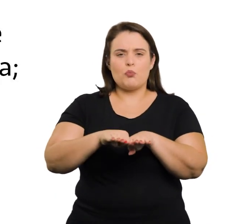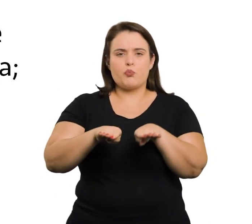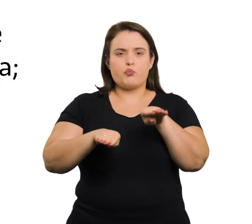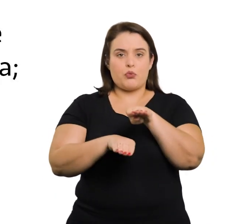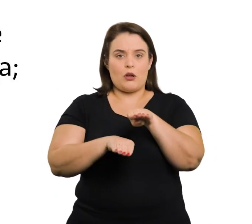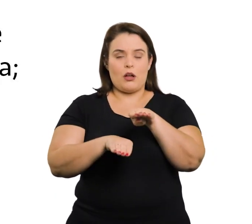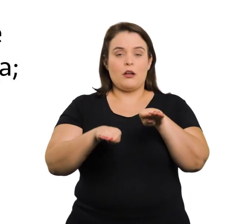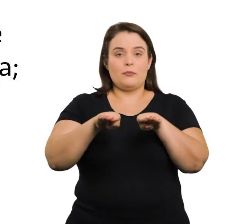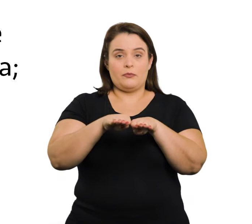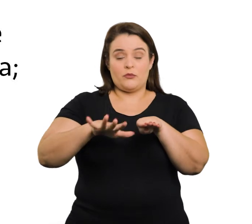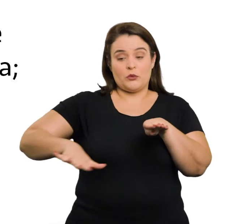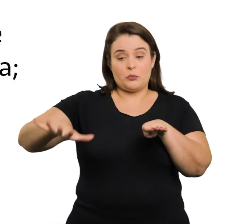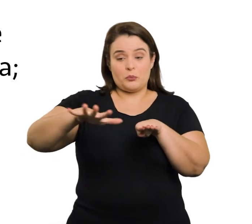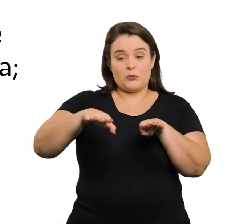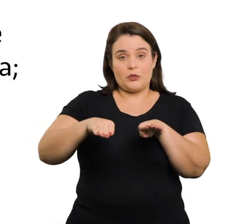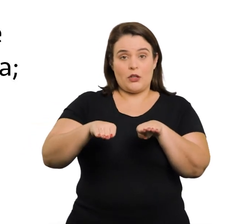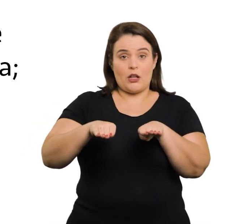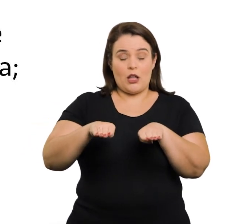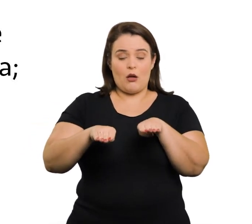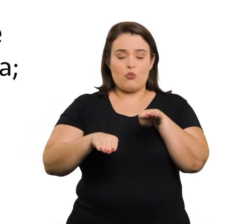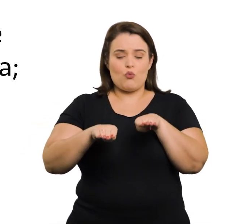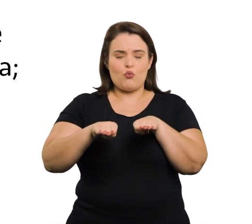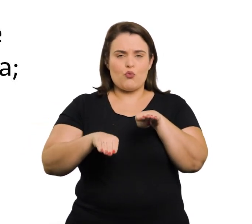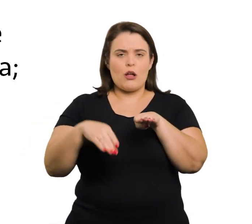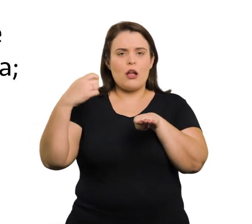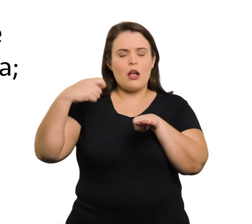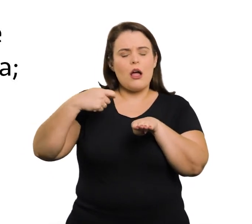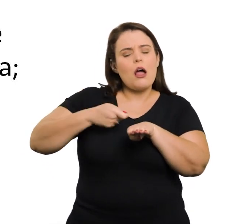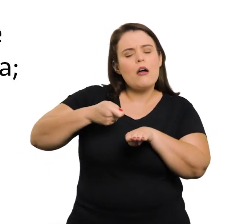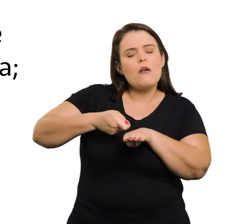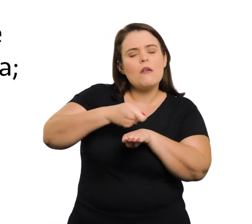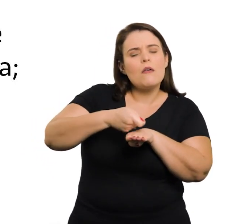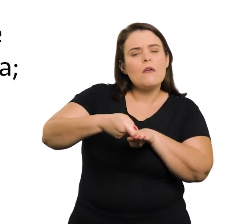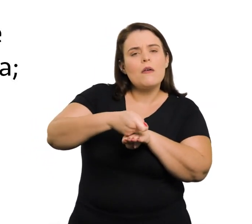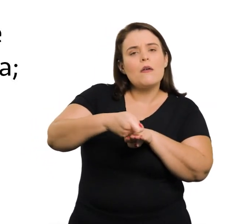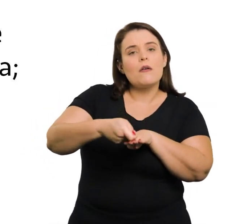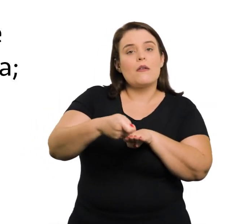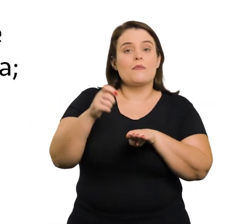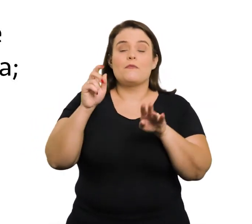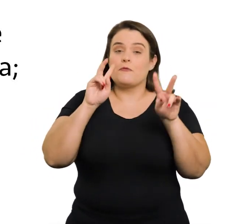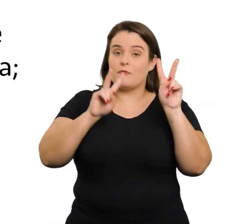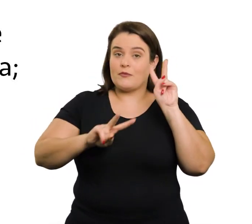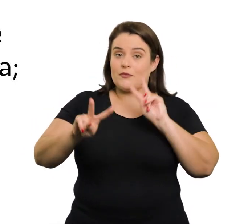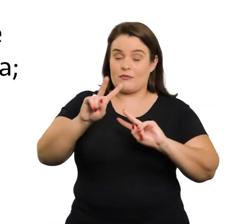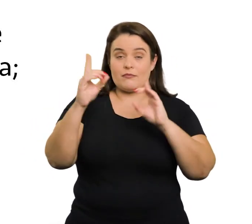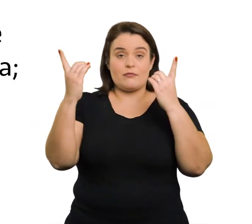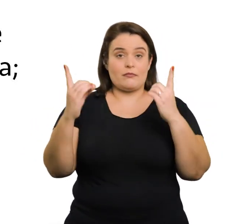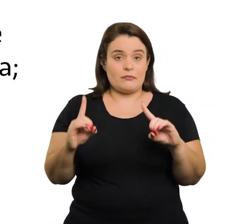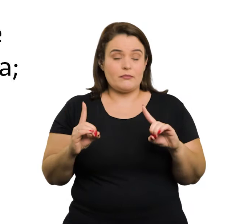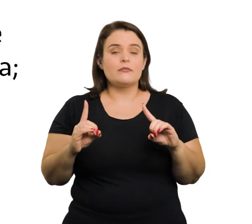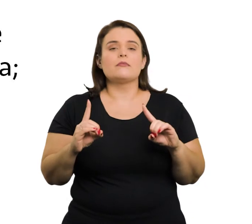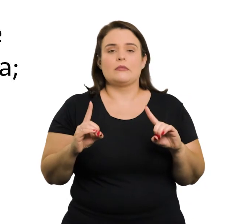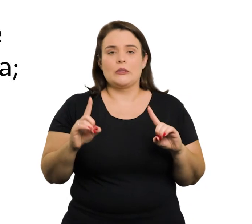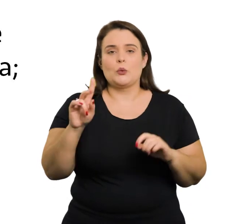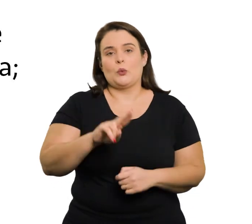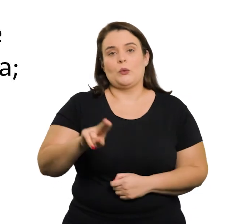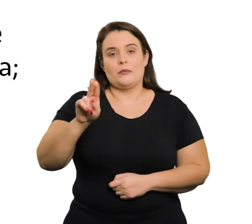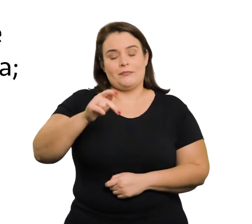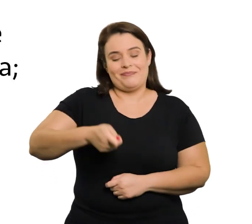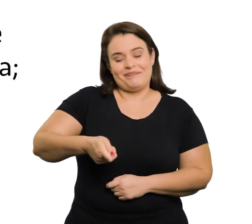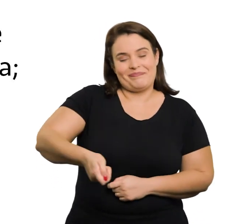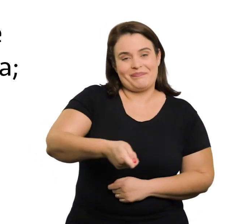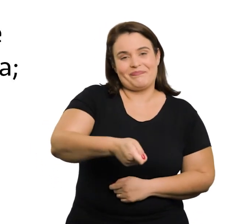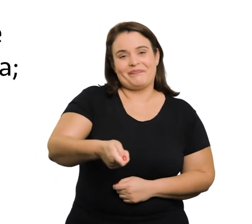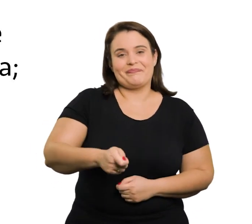ter relevo contrastante ao piso adjacente para ser percebido por pessoas com deficiência visual que utilizam a técnica